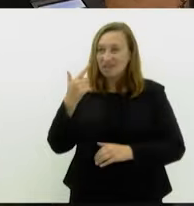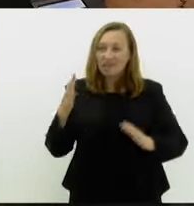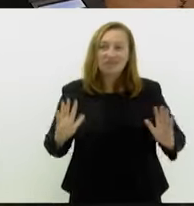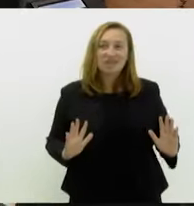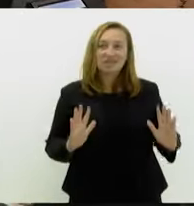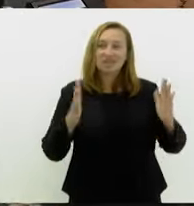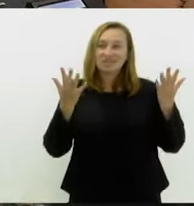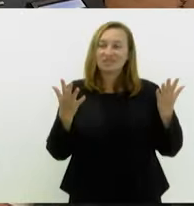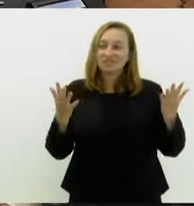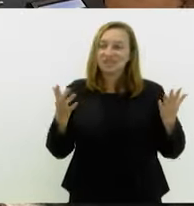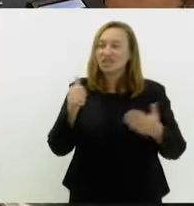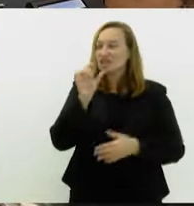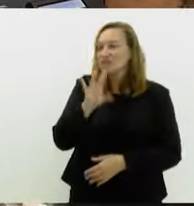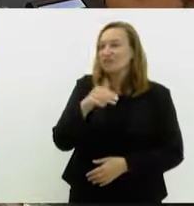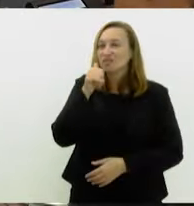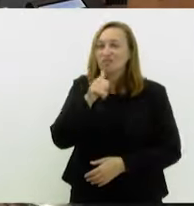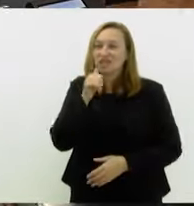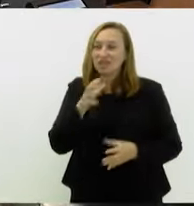só de meninas